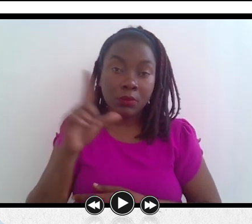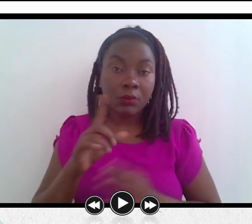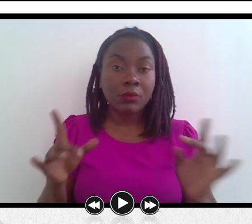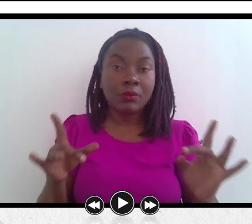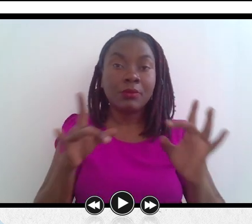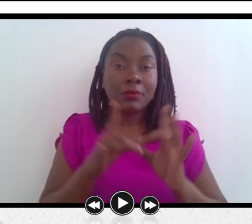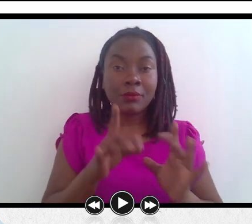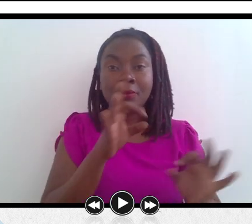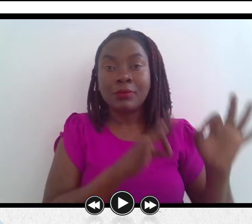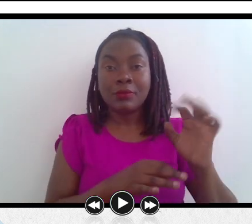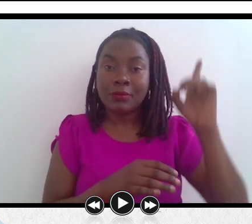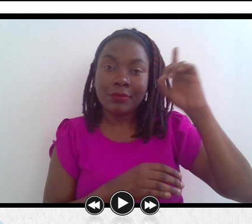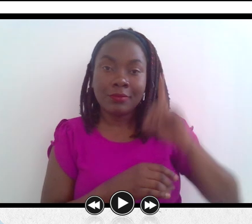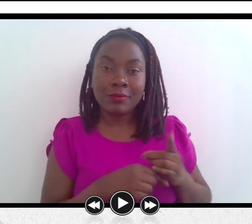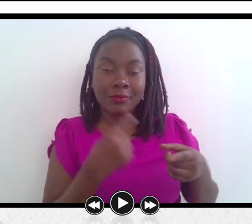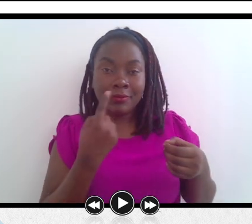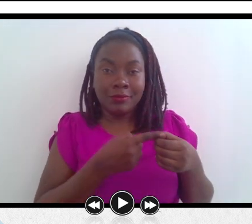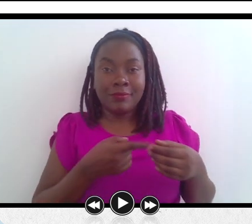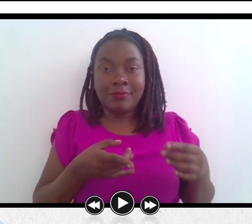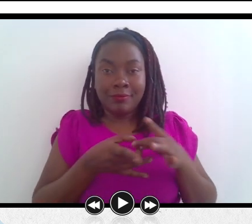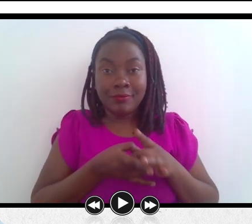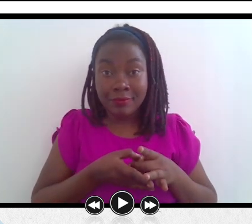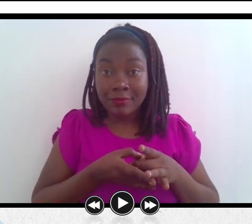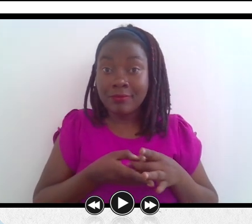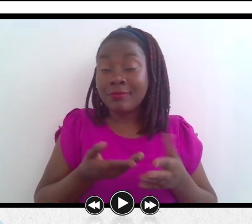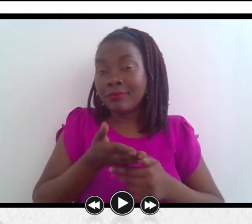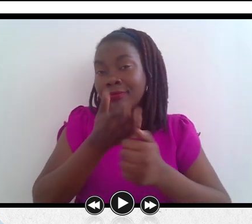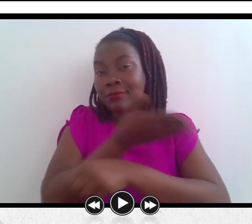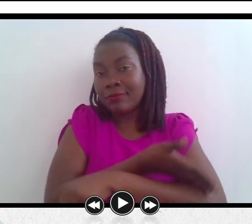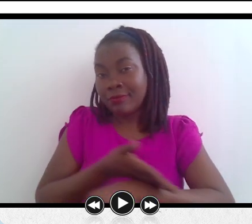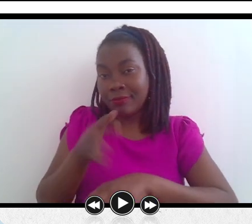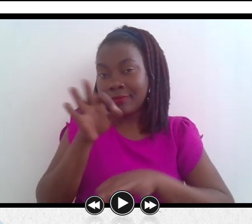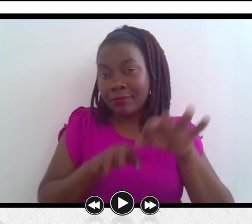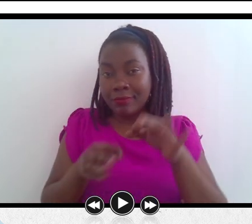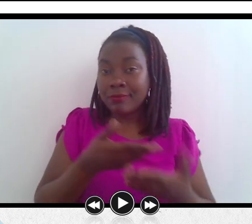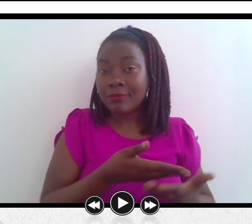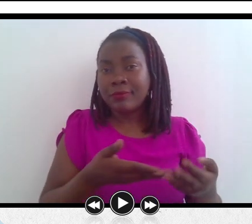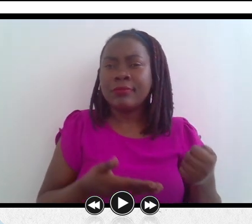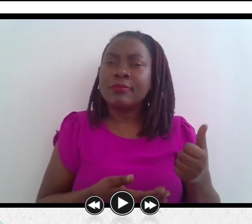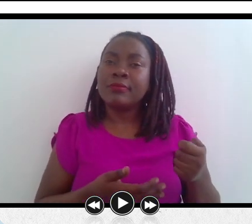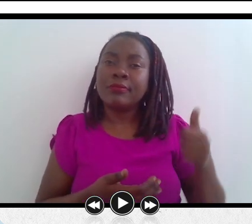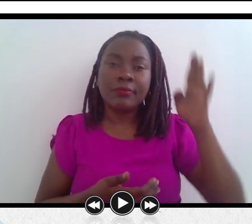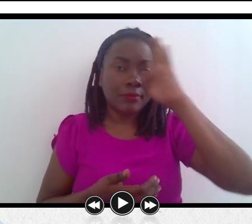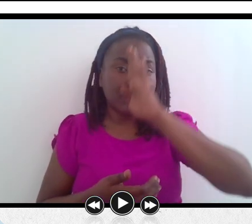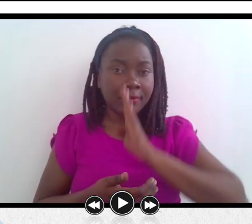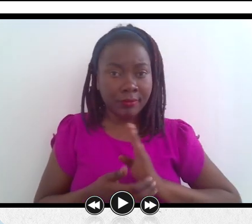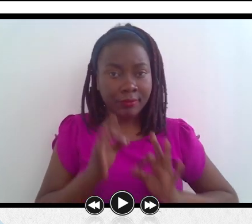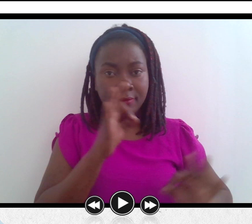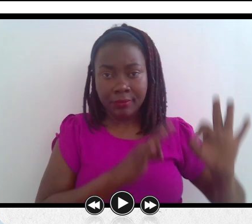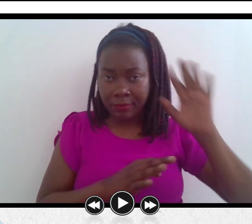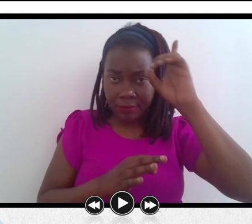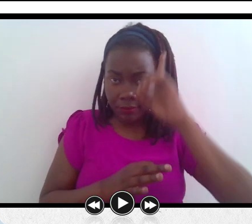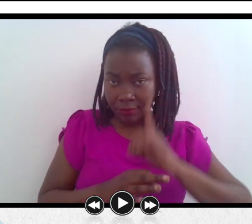concatenado com o plano diretor urbano. Geralmente, os planos diretores de drenagem urbana, e são poucos no Brasil, os planos diretores de